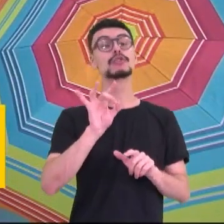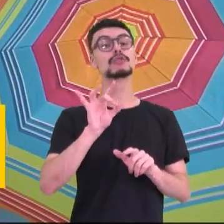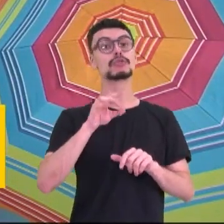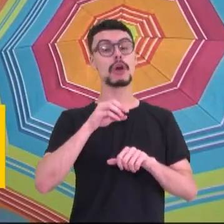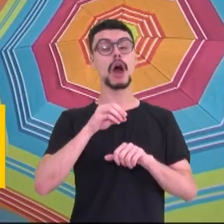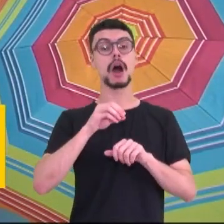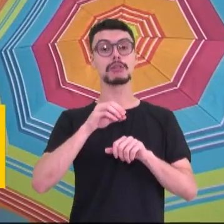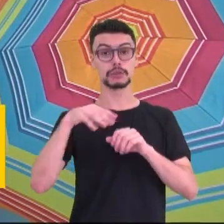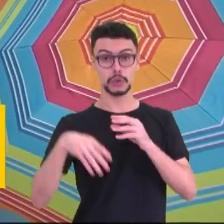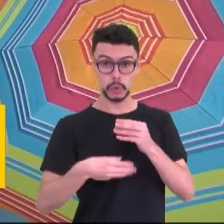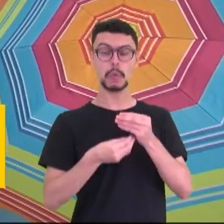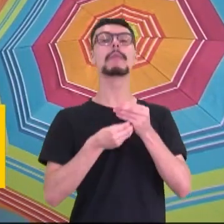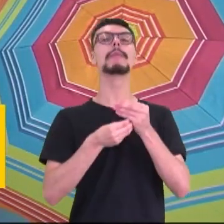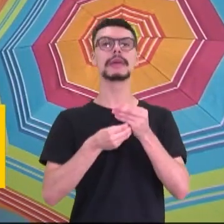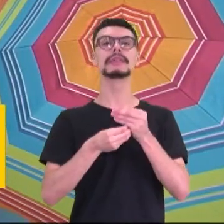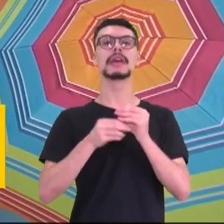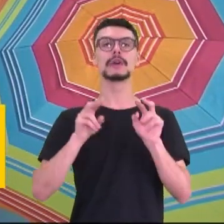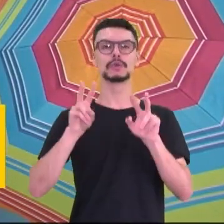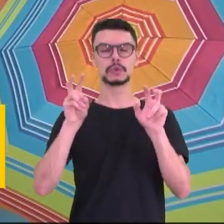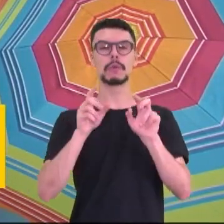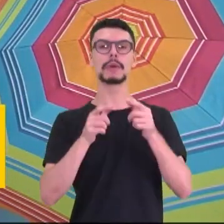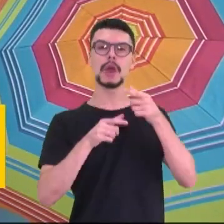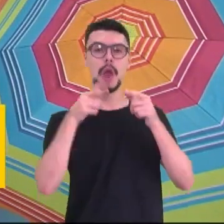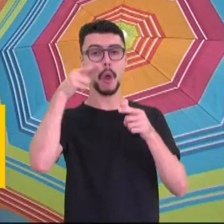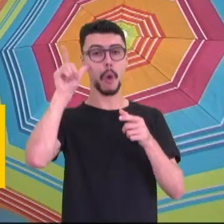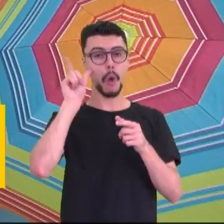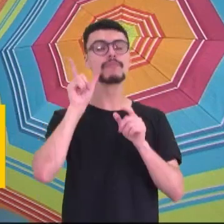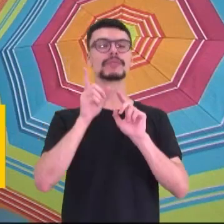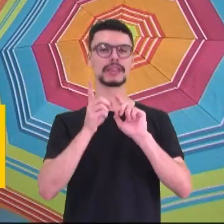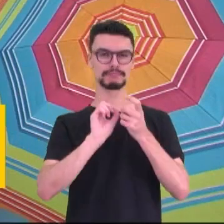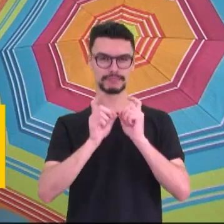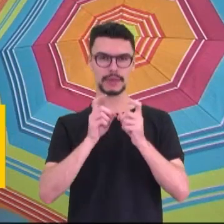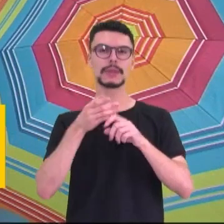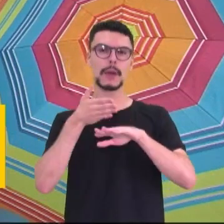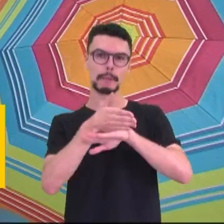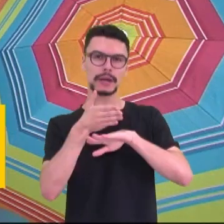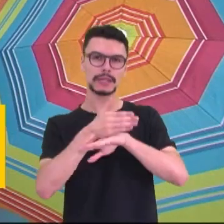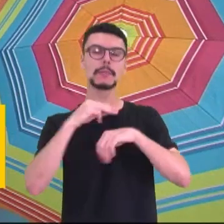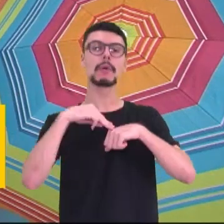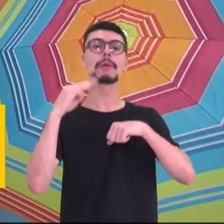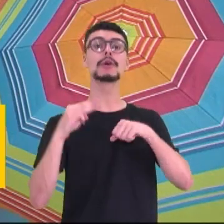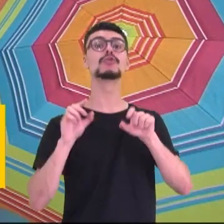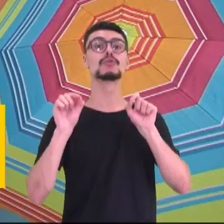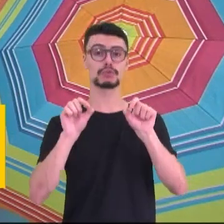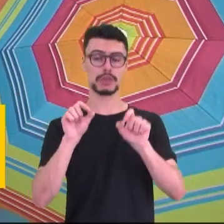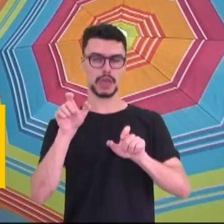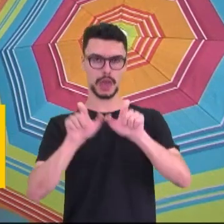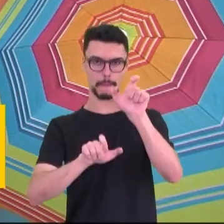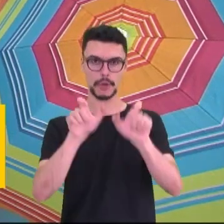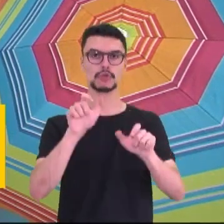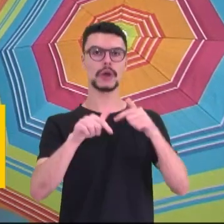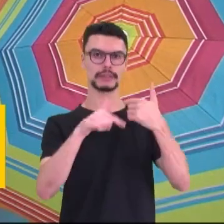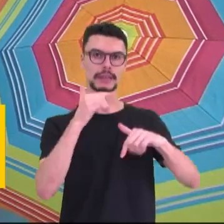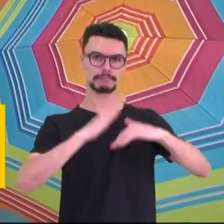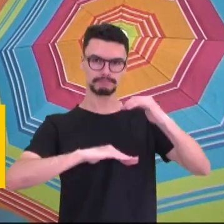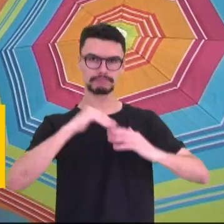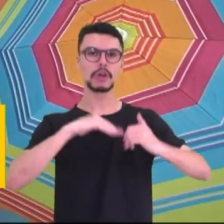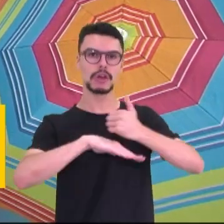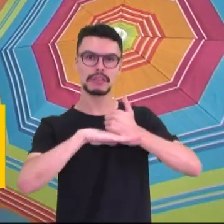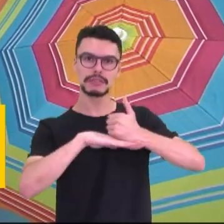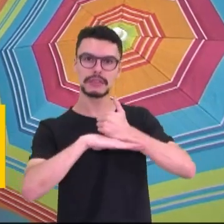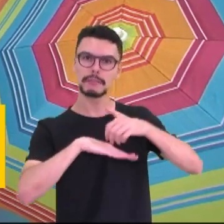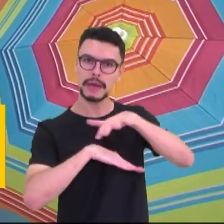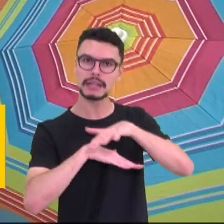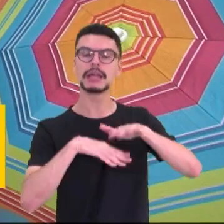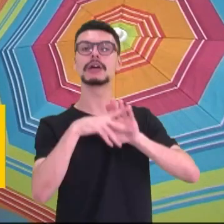com relação a isso que você falou da reunião de ontem, que você participou lá em Matinhos, as pessoas que trabalham, os profissionais, melhor dizendo, que trabalham no